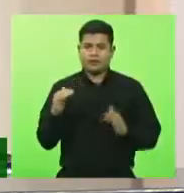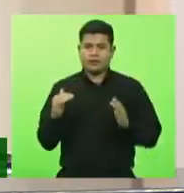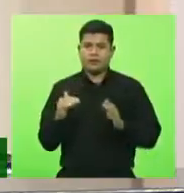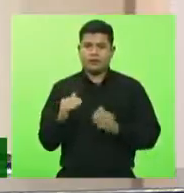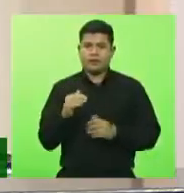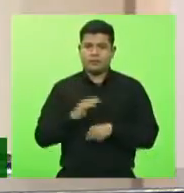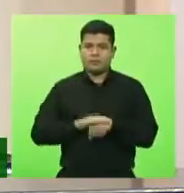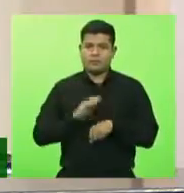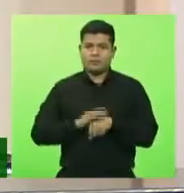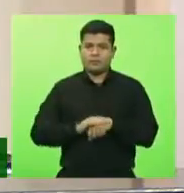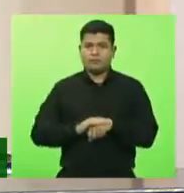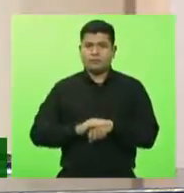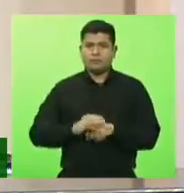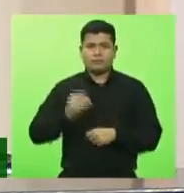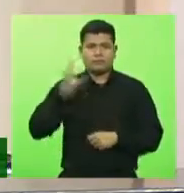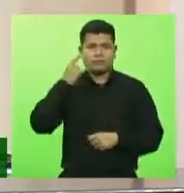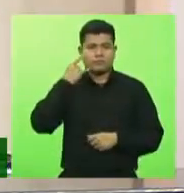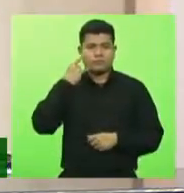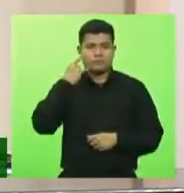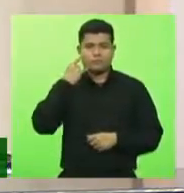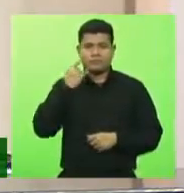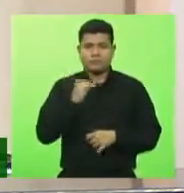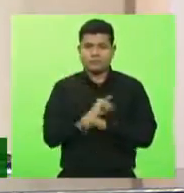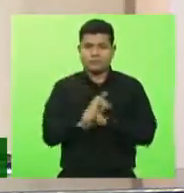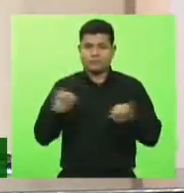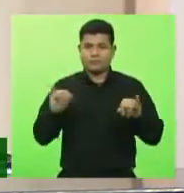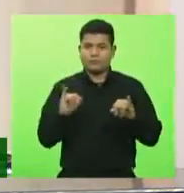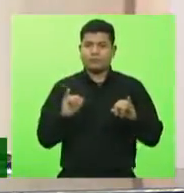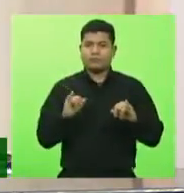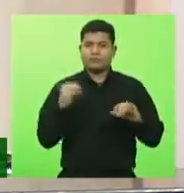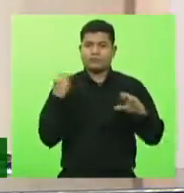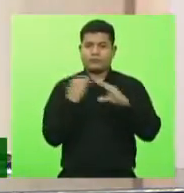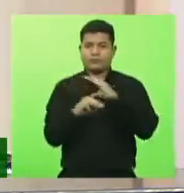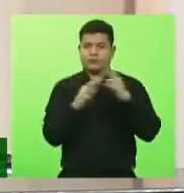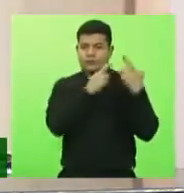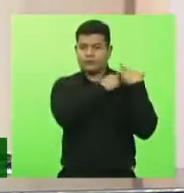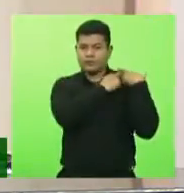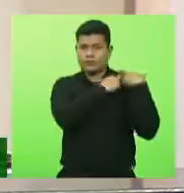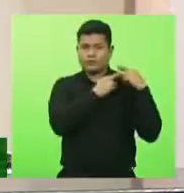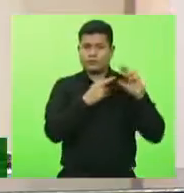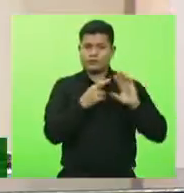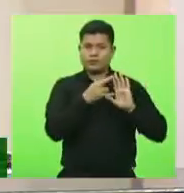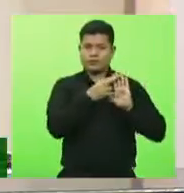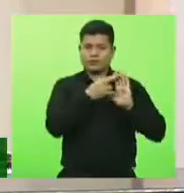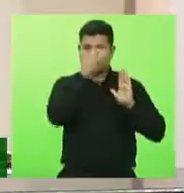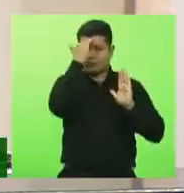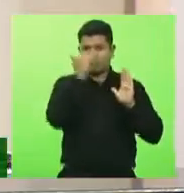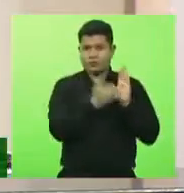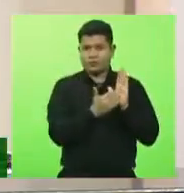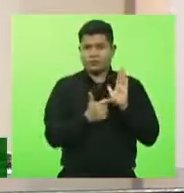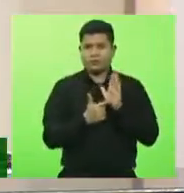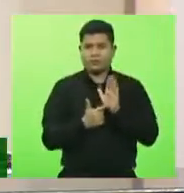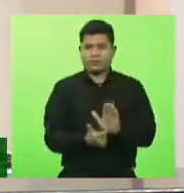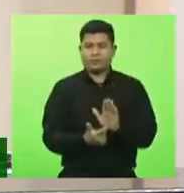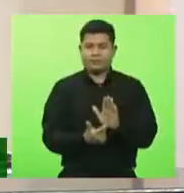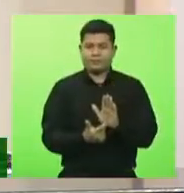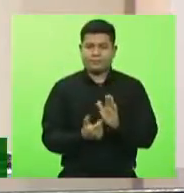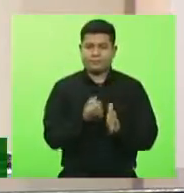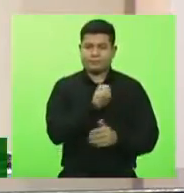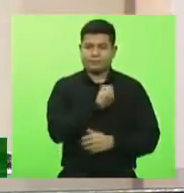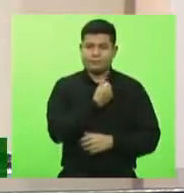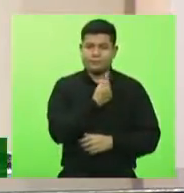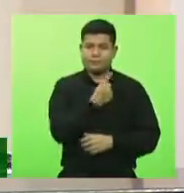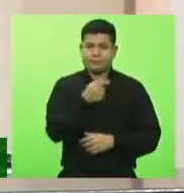deputado do maior de Nadal. Esta presidência comunica e encaminhará os destinatários, conforme determina o regimento interno, as seguintes indicações. Indicação